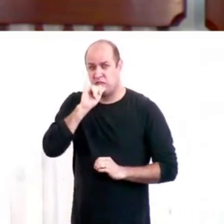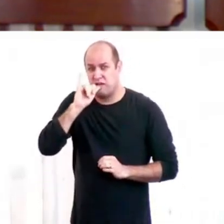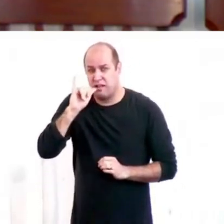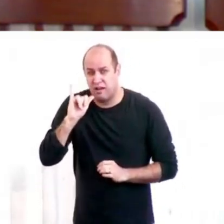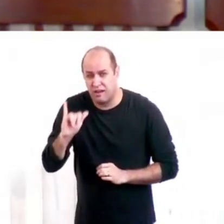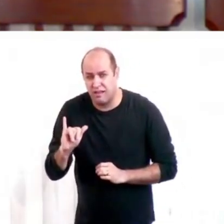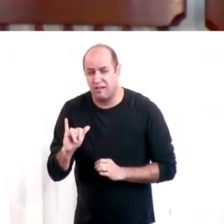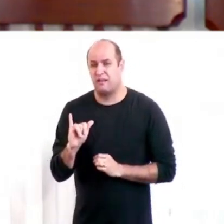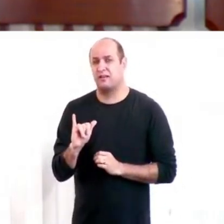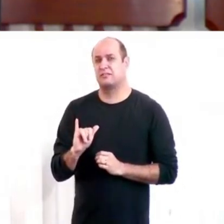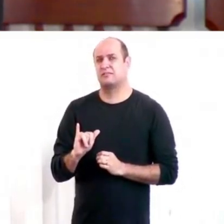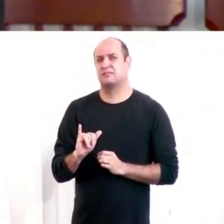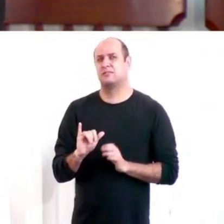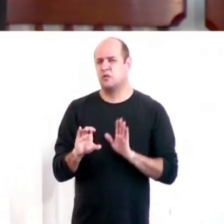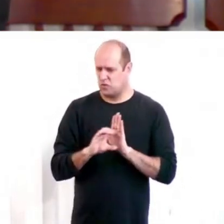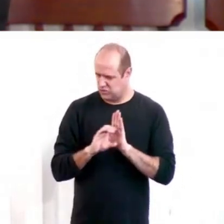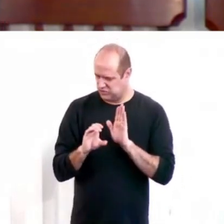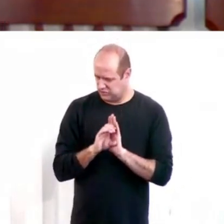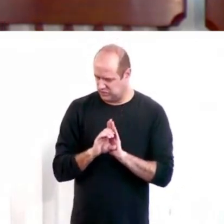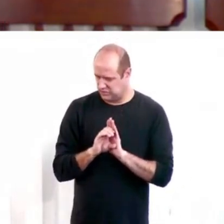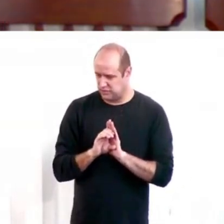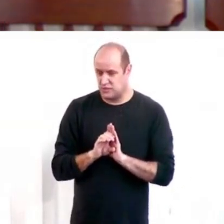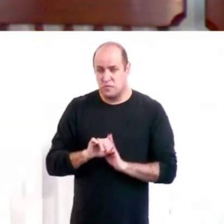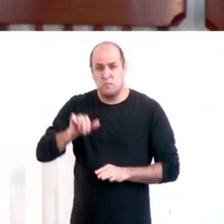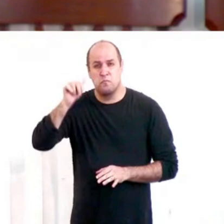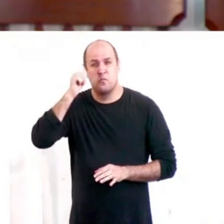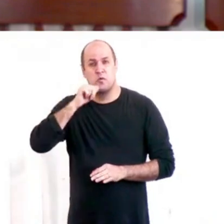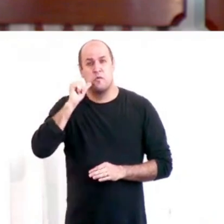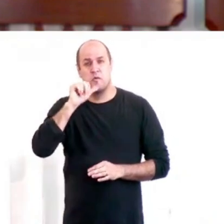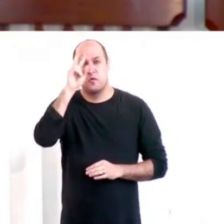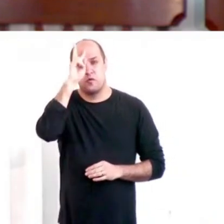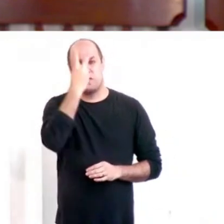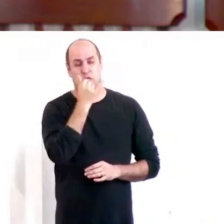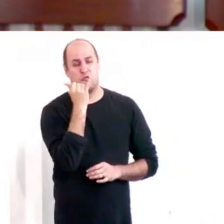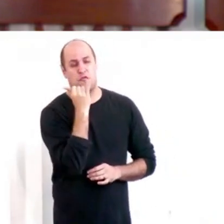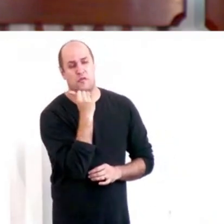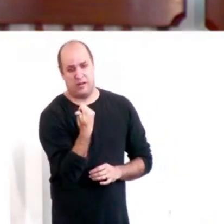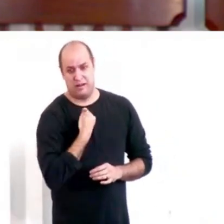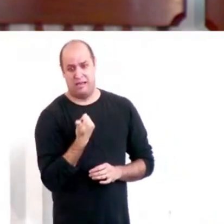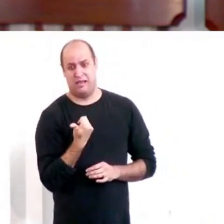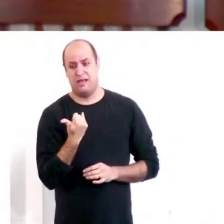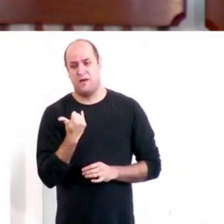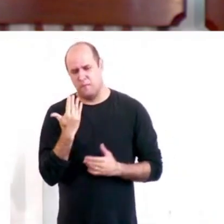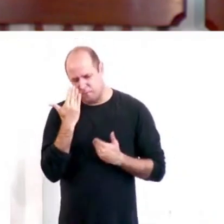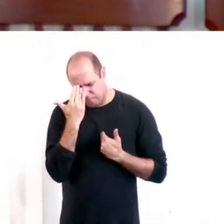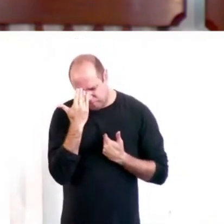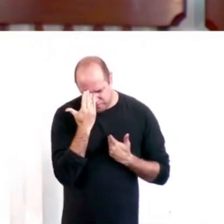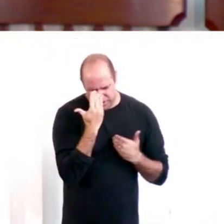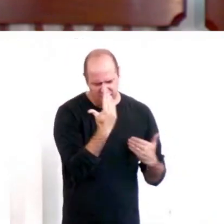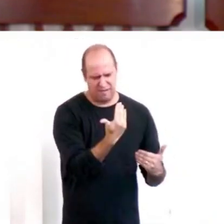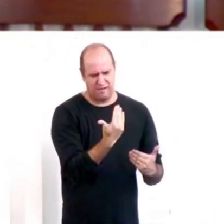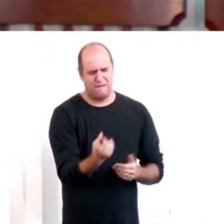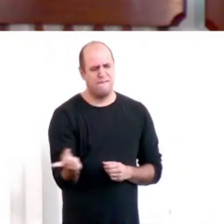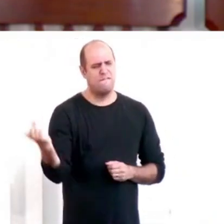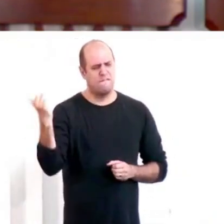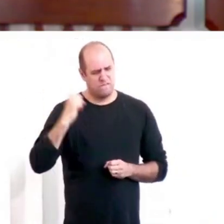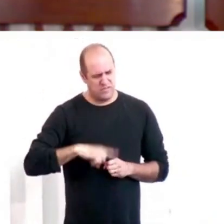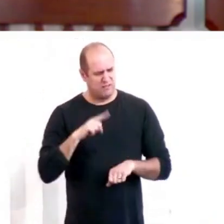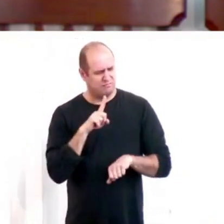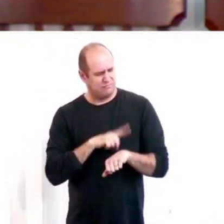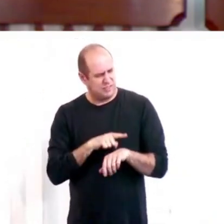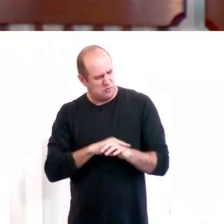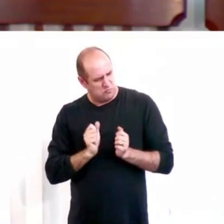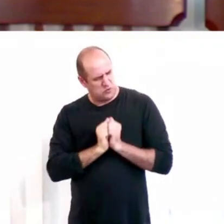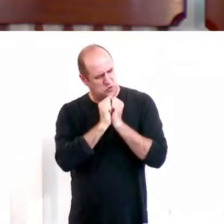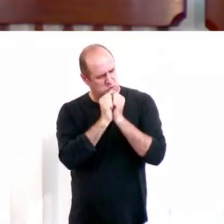aos colossenses, esta senhora disse: muito obrigada por você vir gastar tempo comigo,